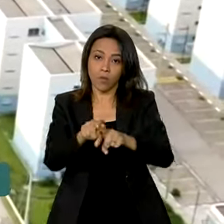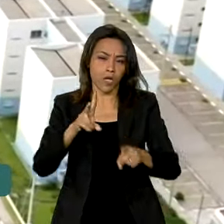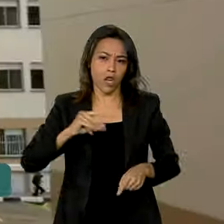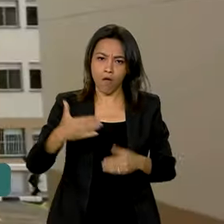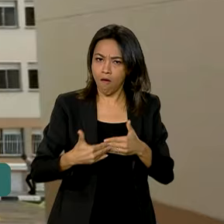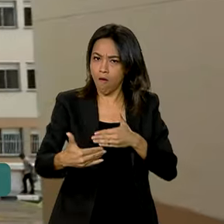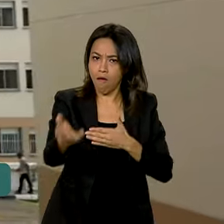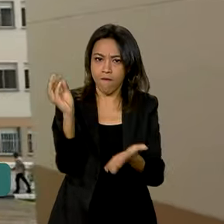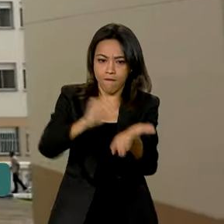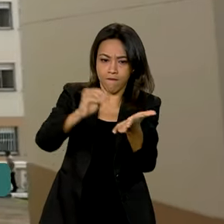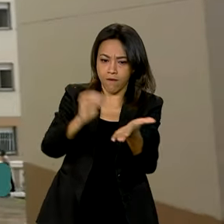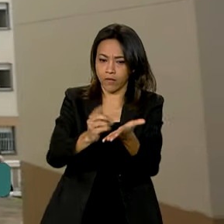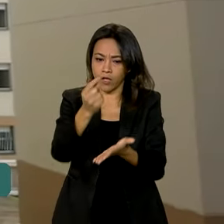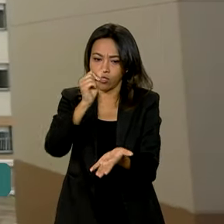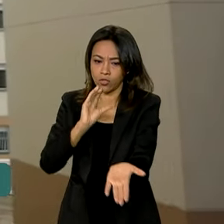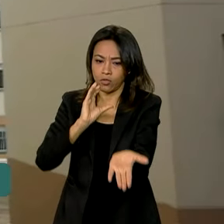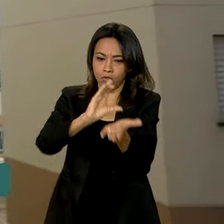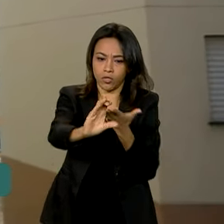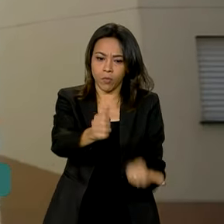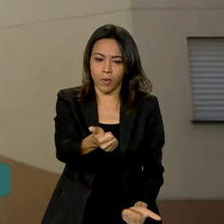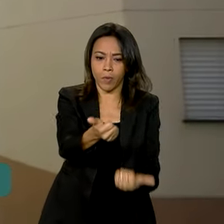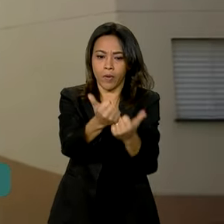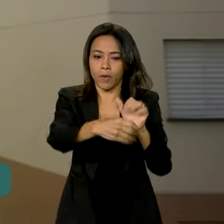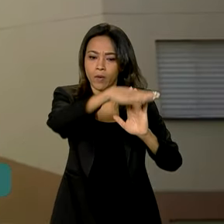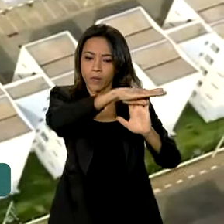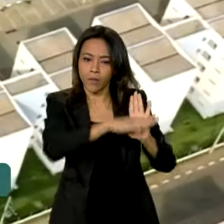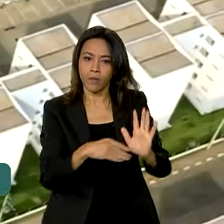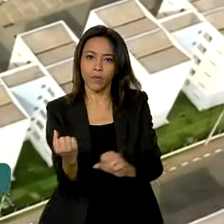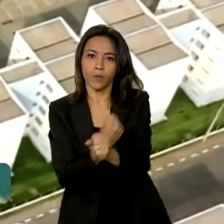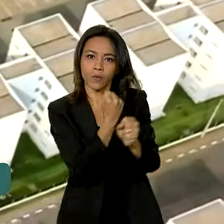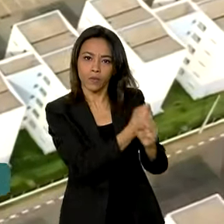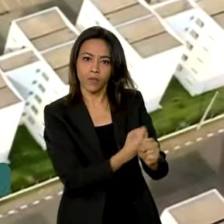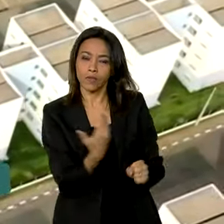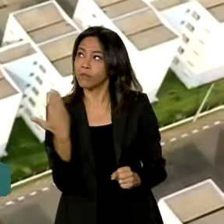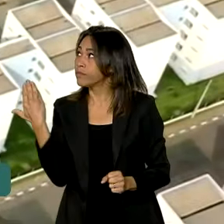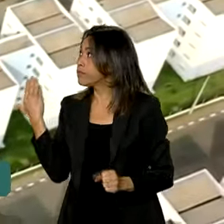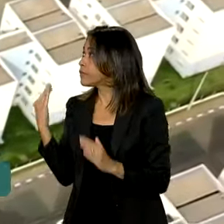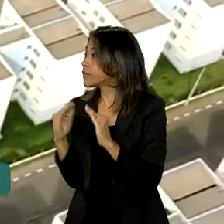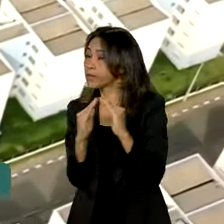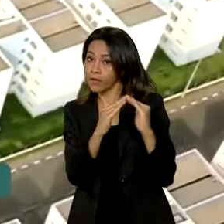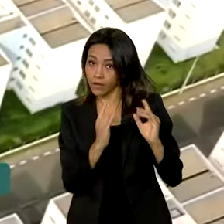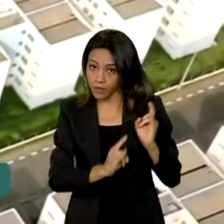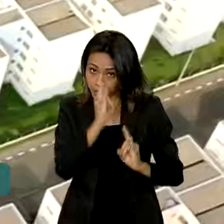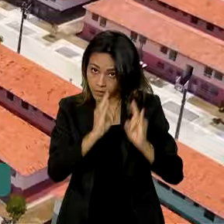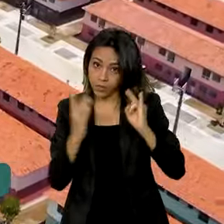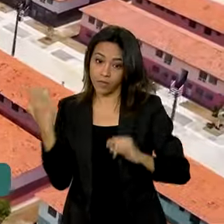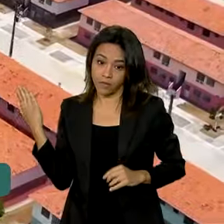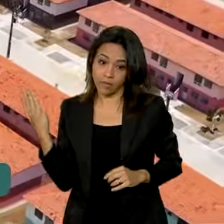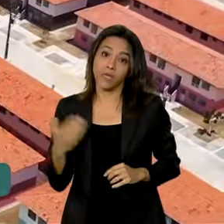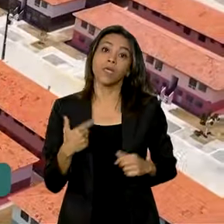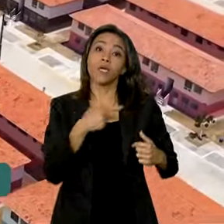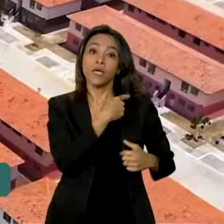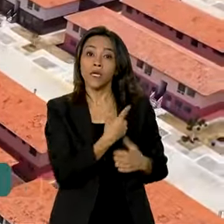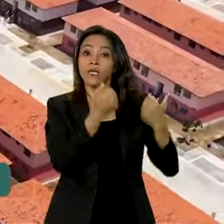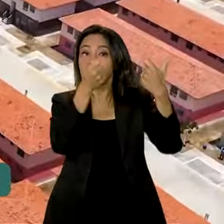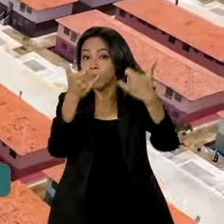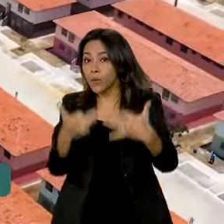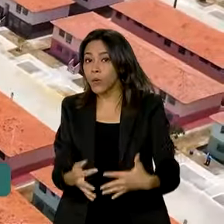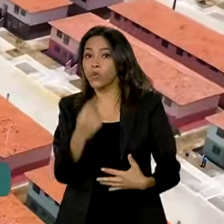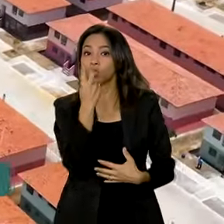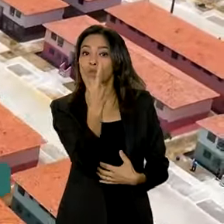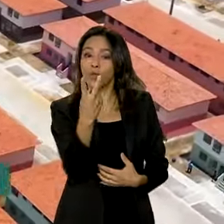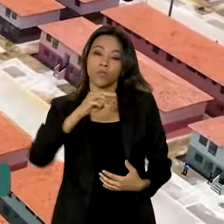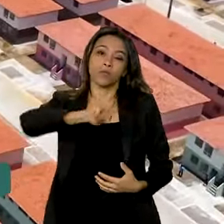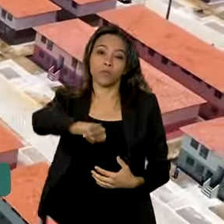faltarão recursos para o programa Minha Casa Minha Vida. Explicou que a meta de 2 milhões de